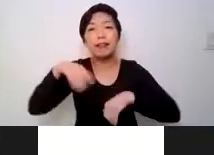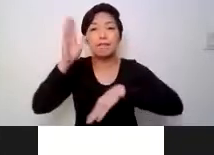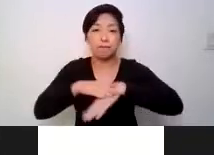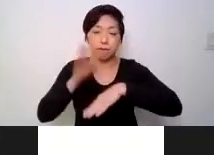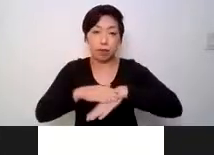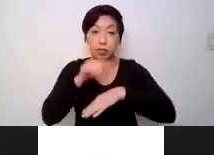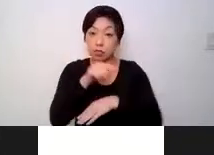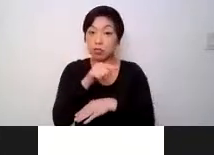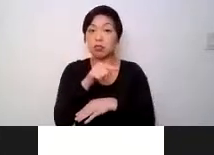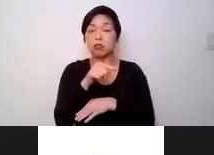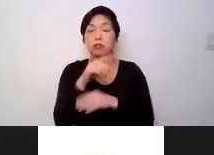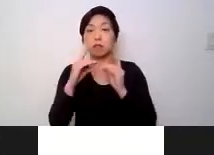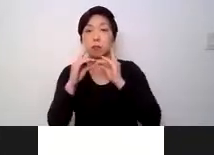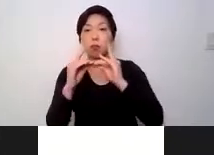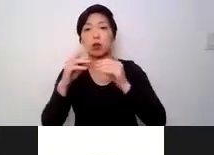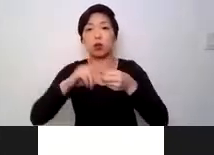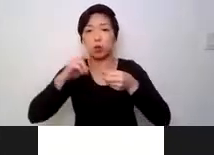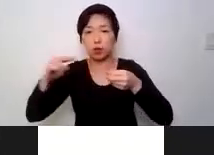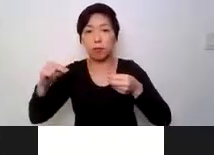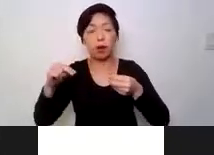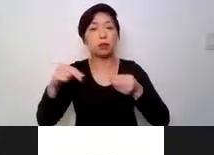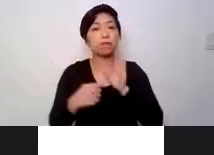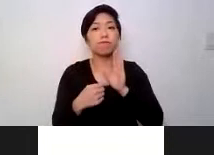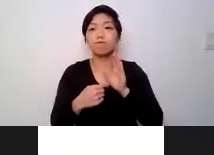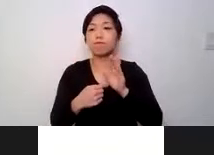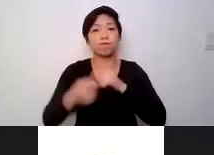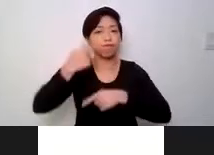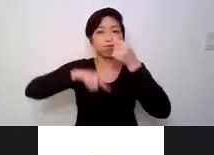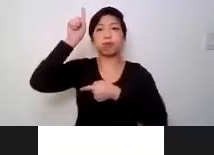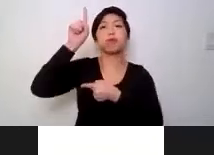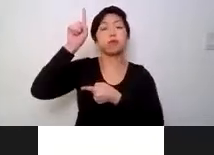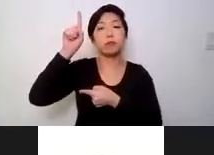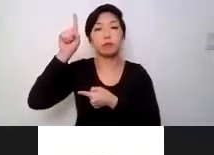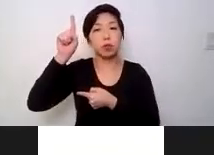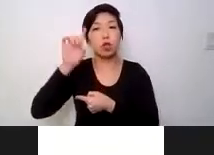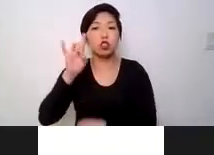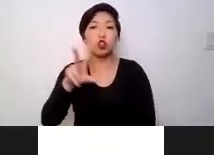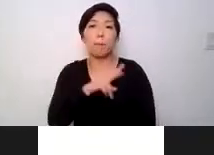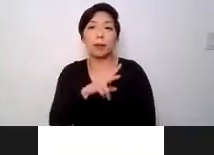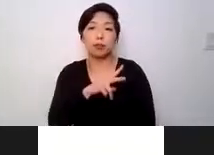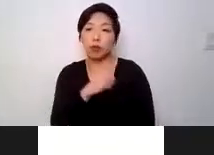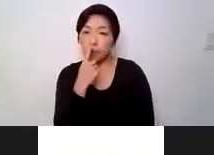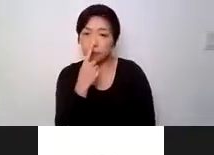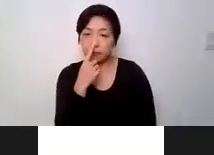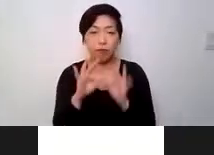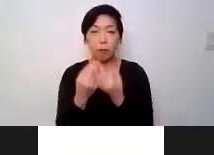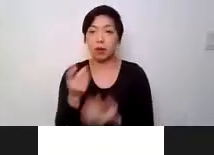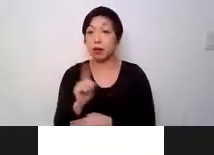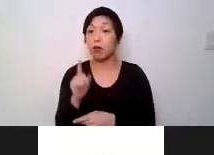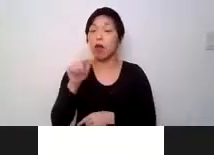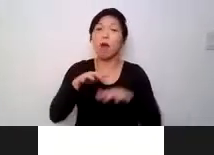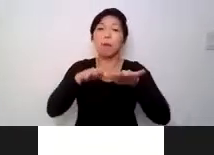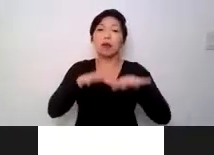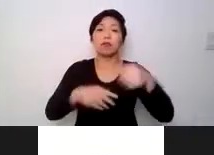extrapola o âmbito íntimo e familiar ele adentra na esfera pública e política ele é um manifesto